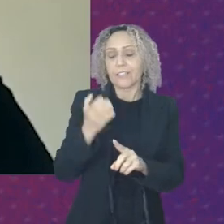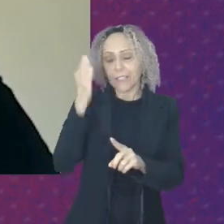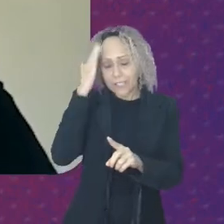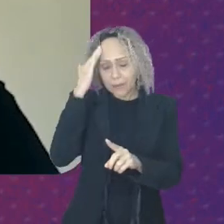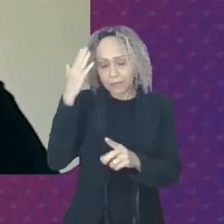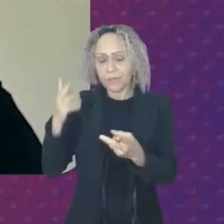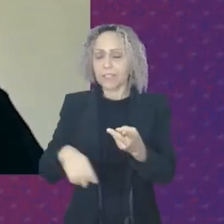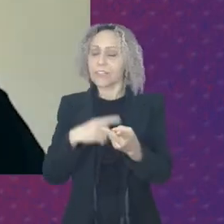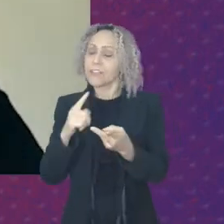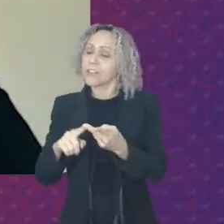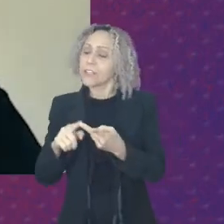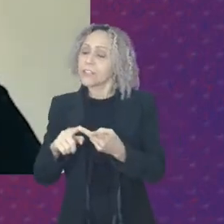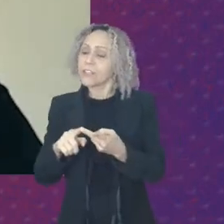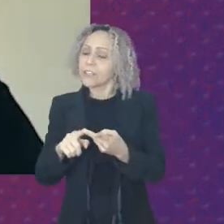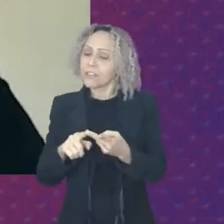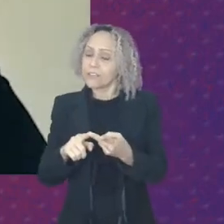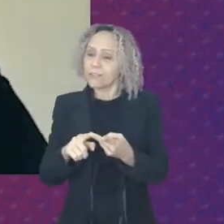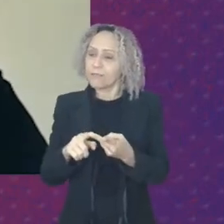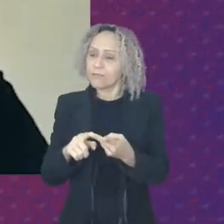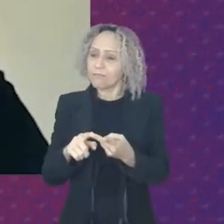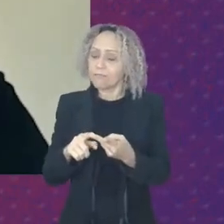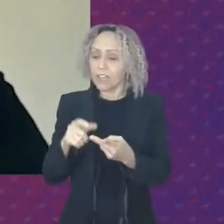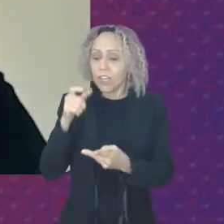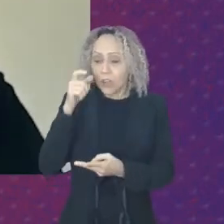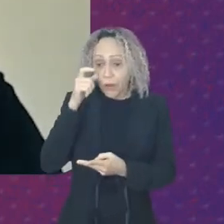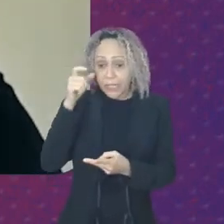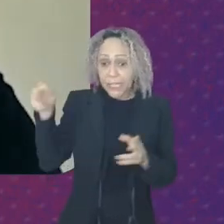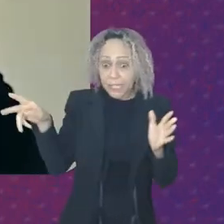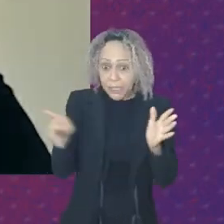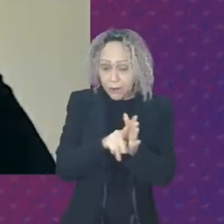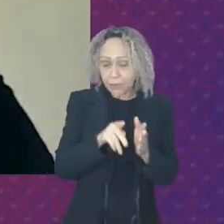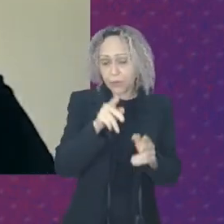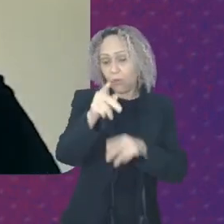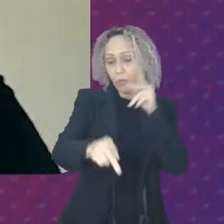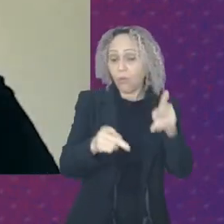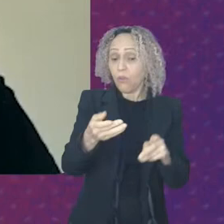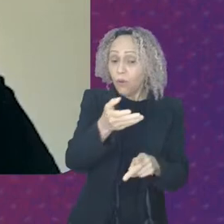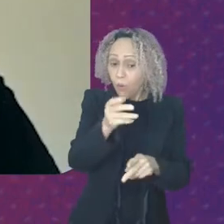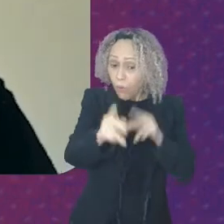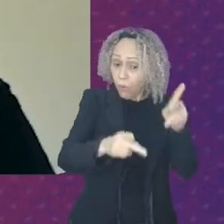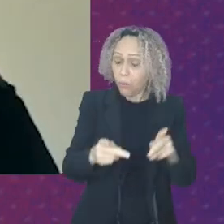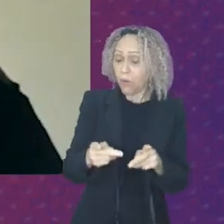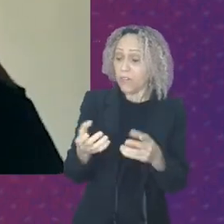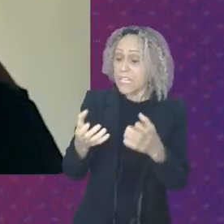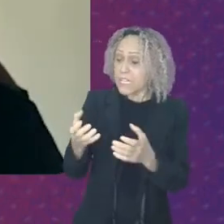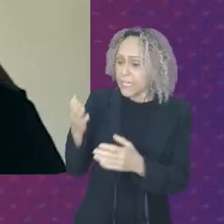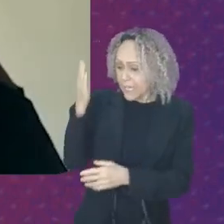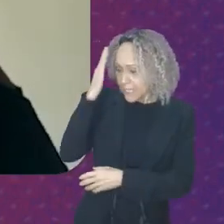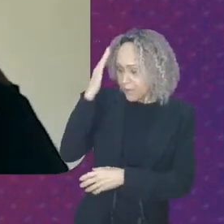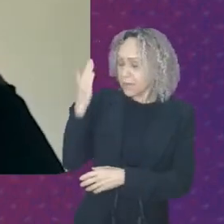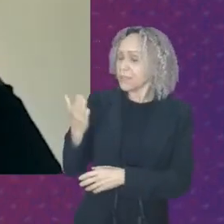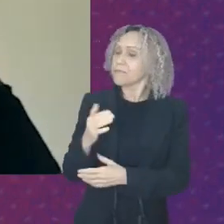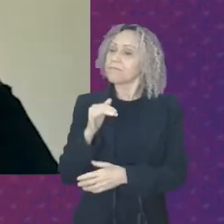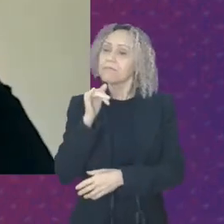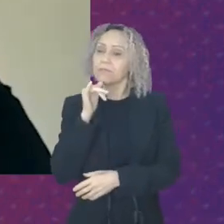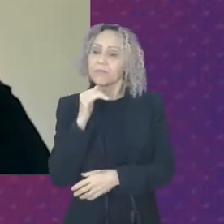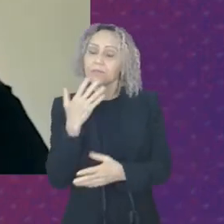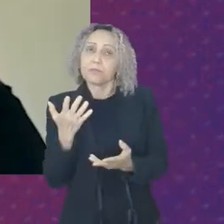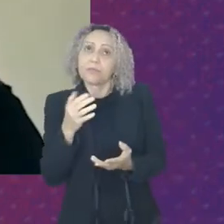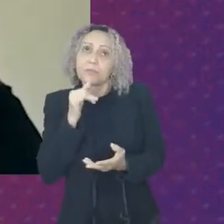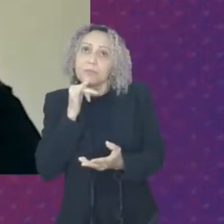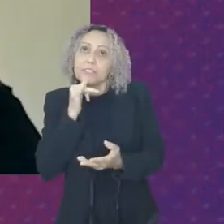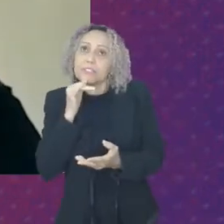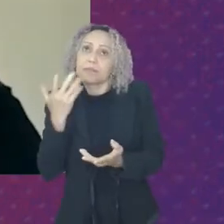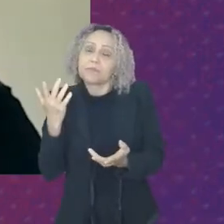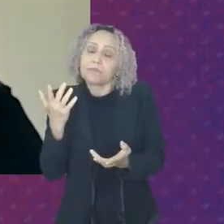LGBT do interior do estado de Goiás. Durante os últimos anos, o estado de Goiás tem tido números muito altos de violência contra